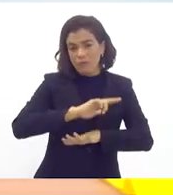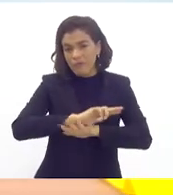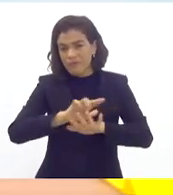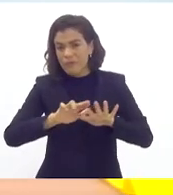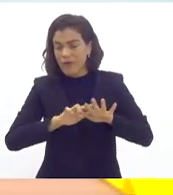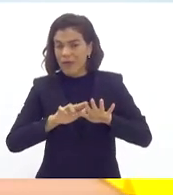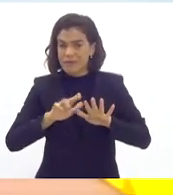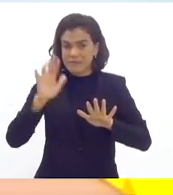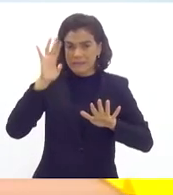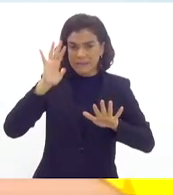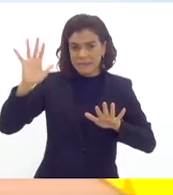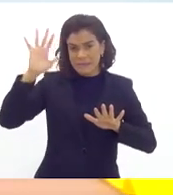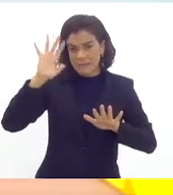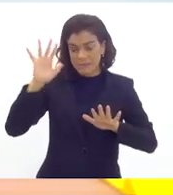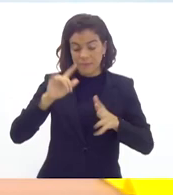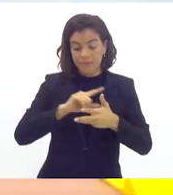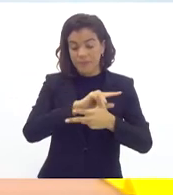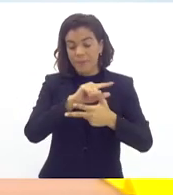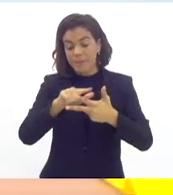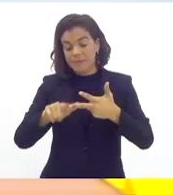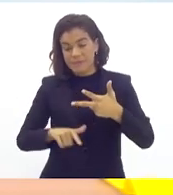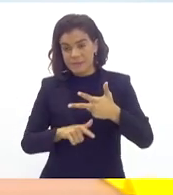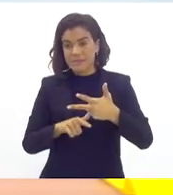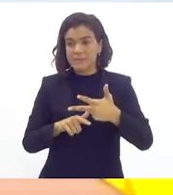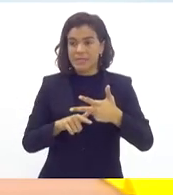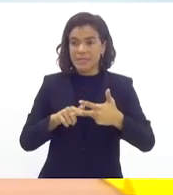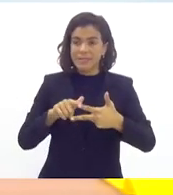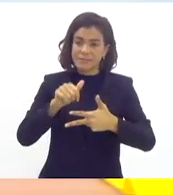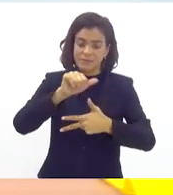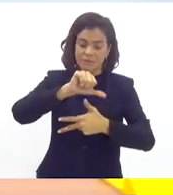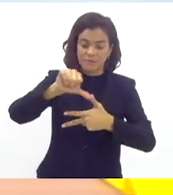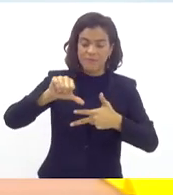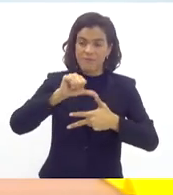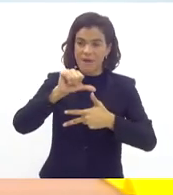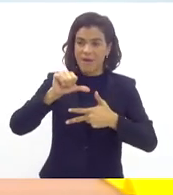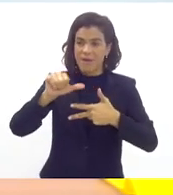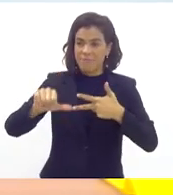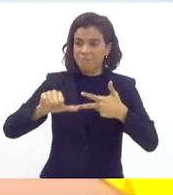para essas três variáveis aqui que nós estamos falando.